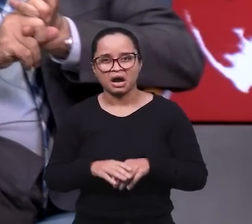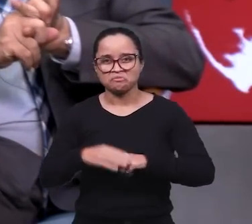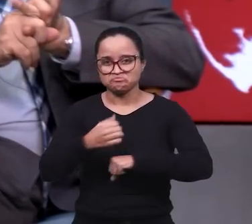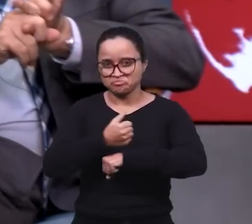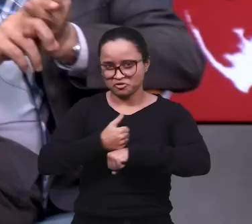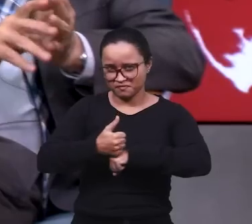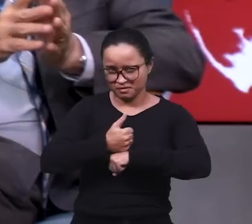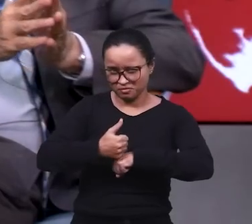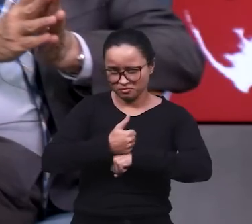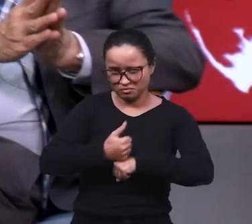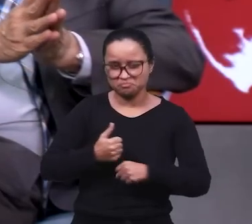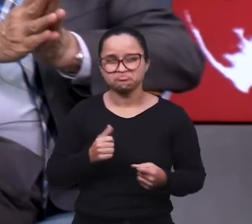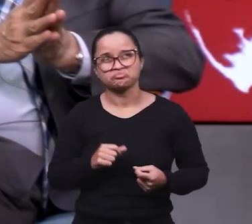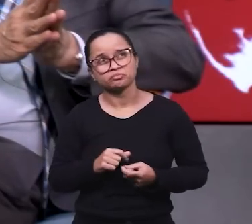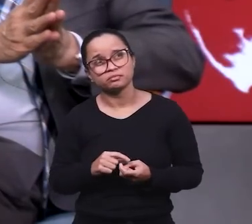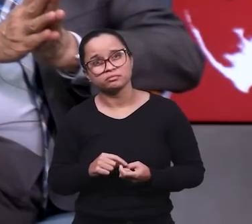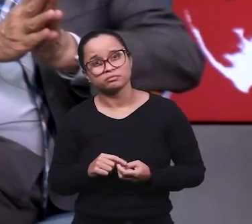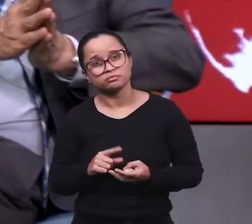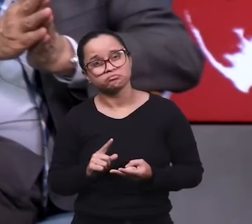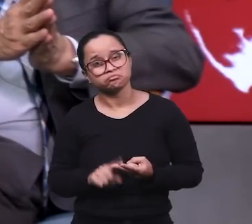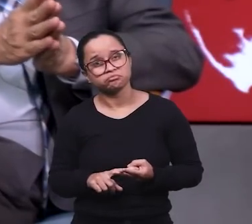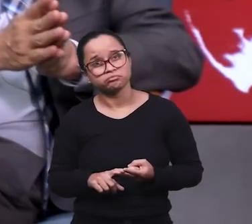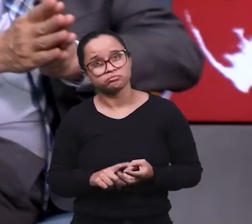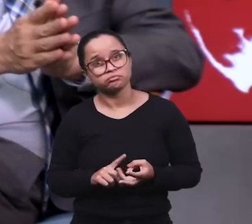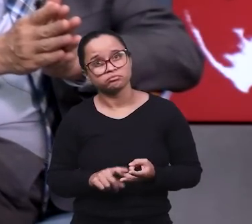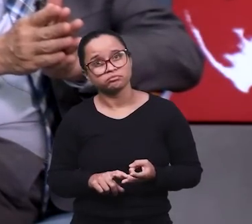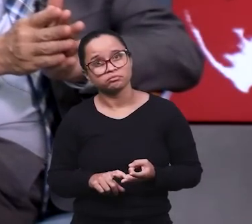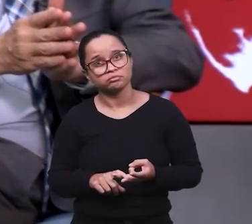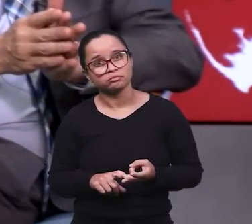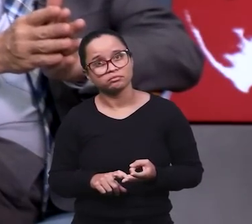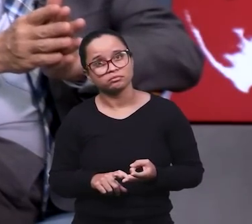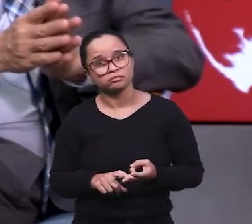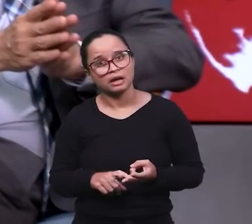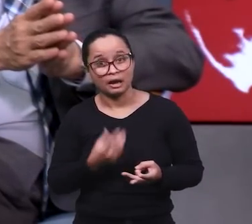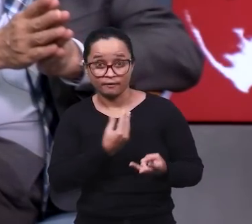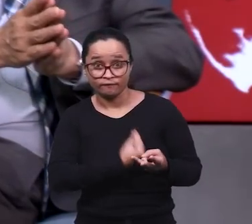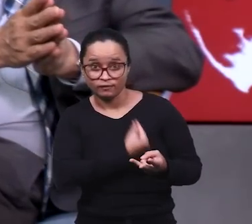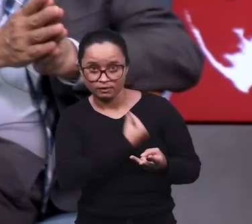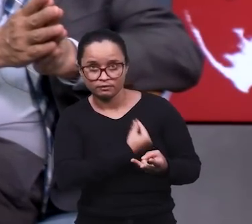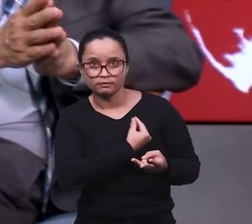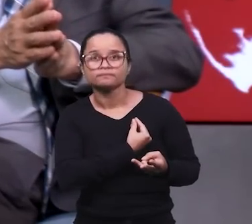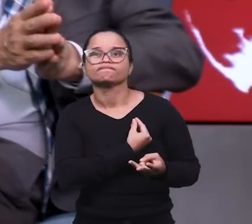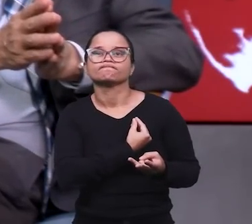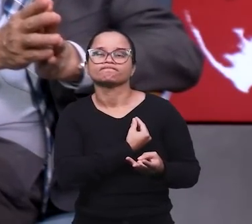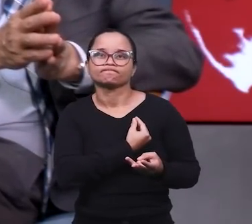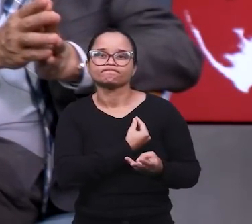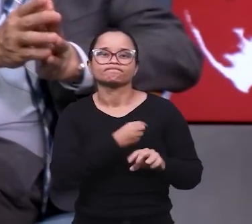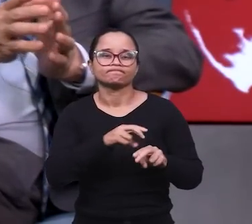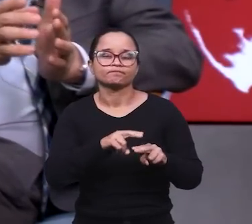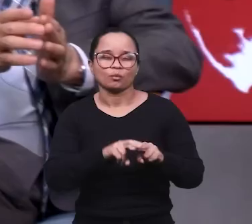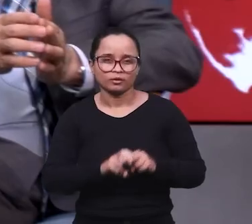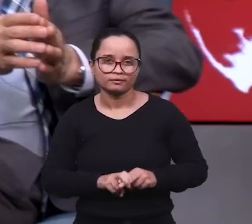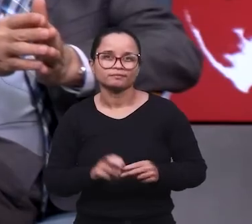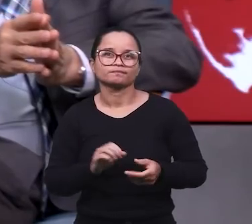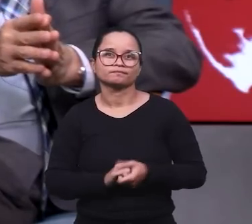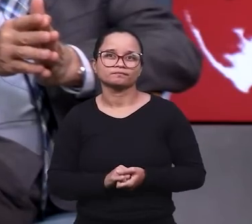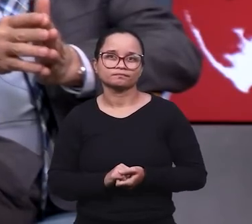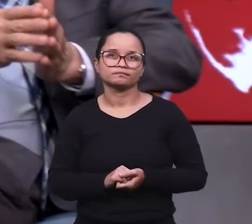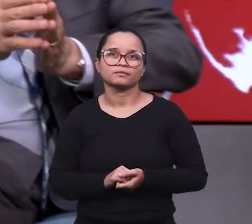uma profissão? O ministério é vida. Por